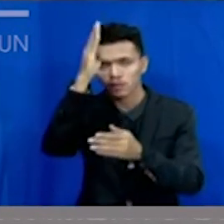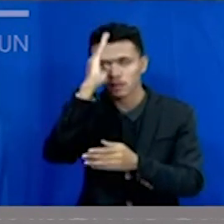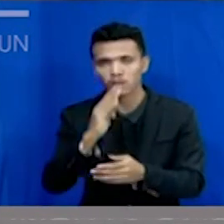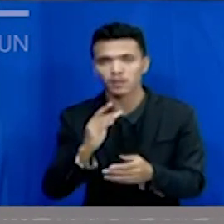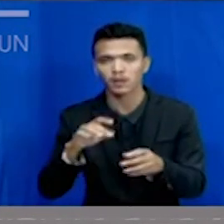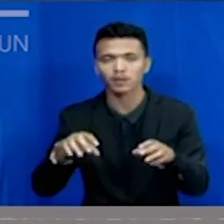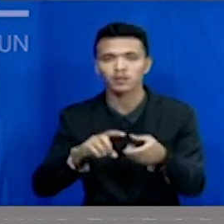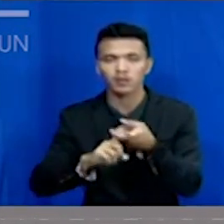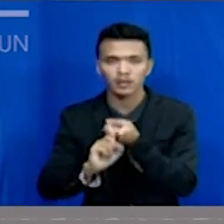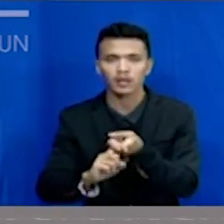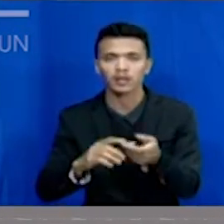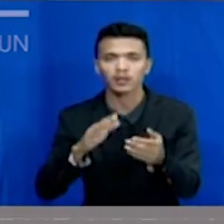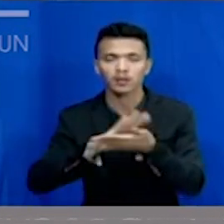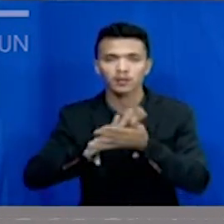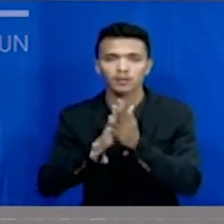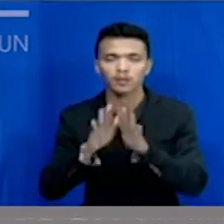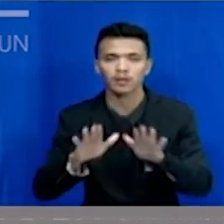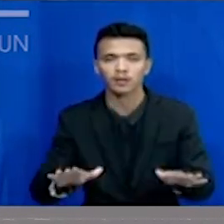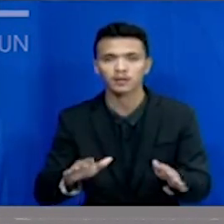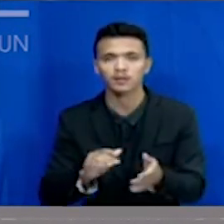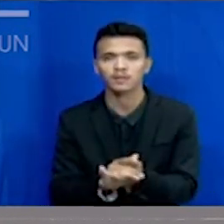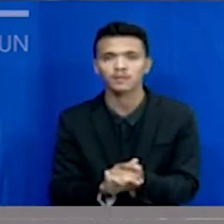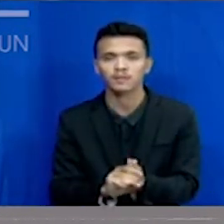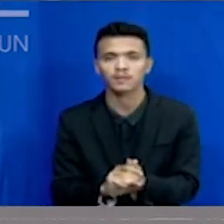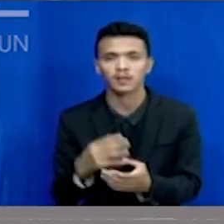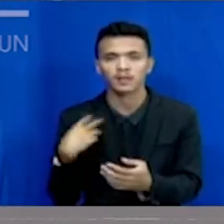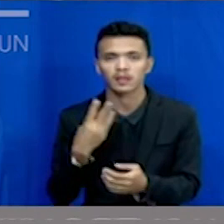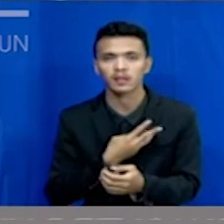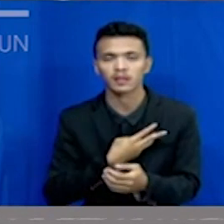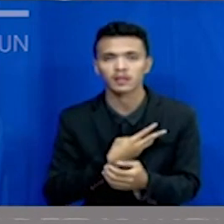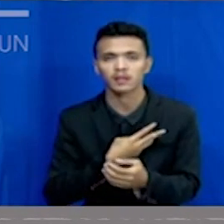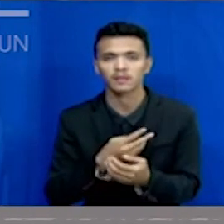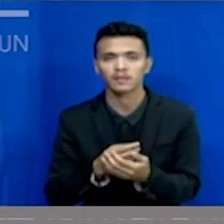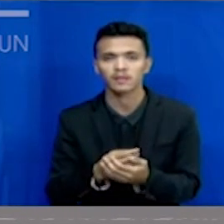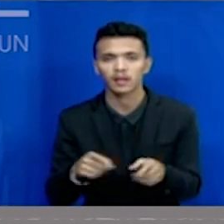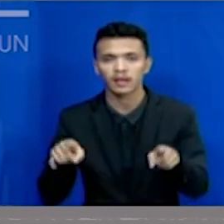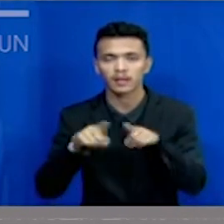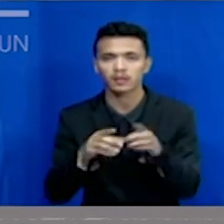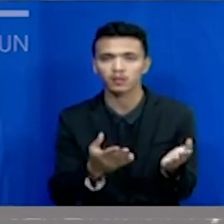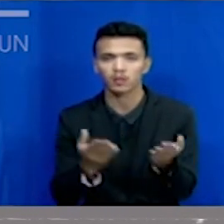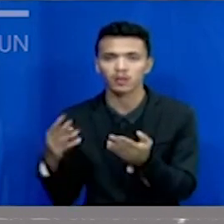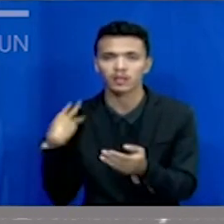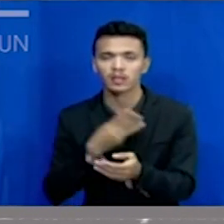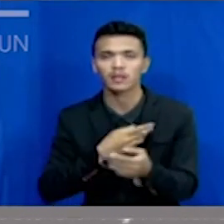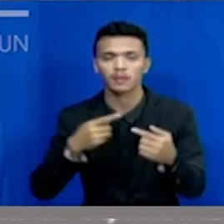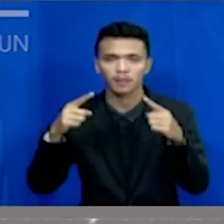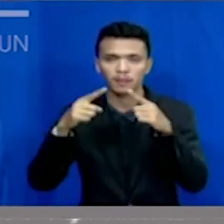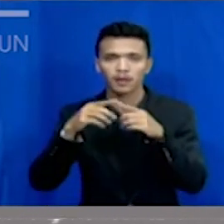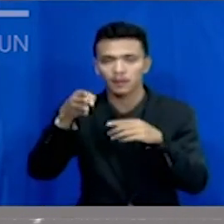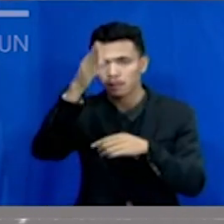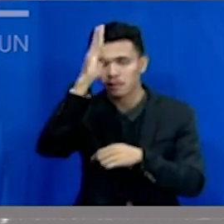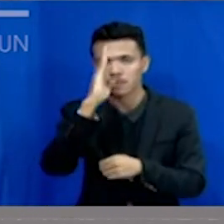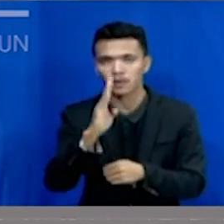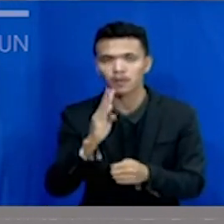unidade no pas. Kita nudariko soin sira si instrumento ida, nebe mak asa lorita ba maromak. Di moris